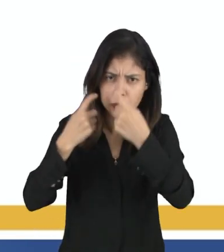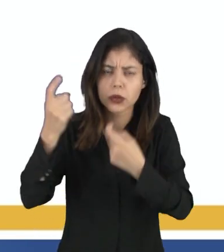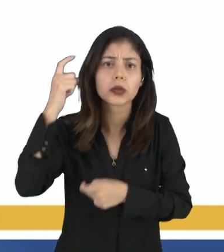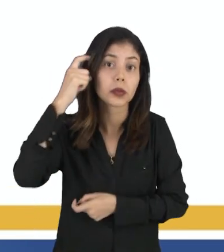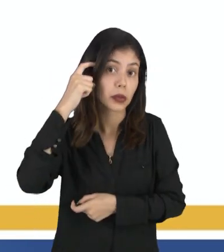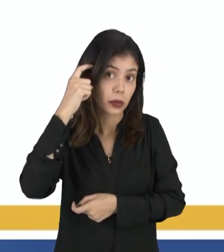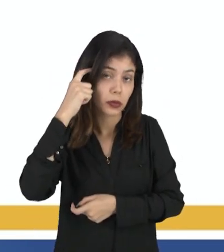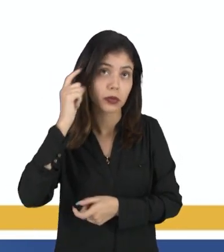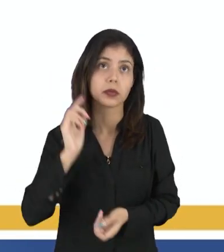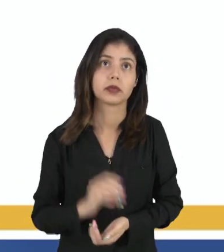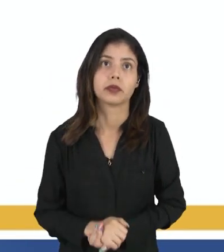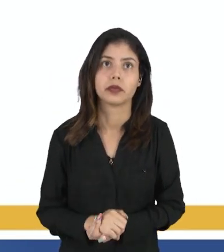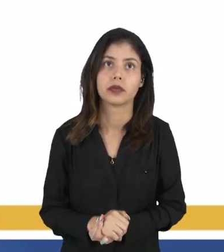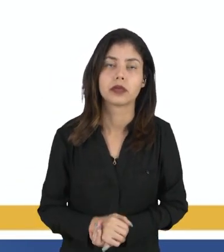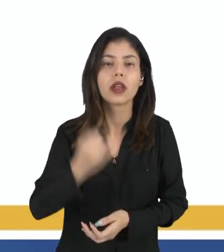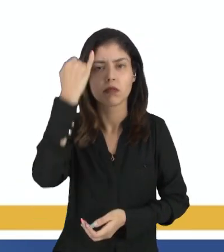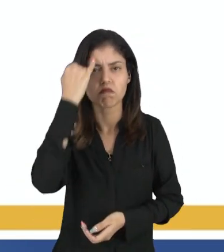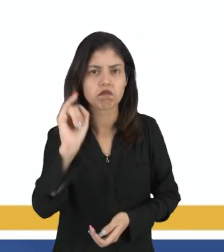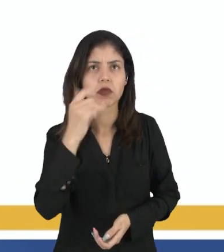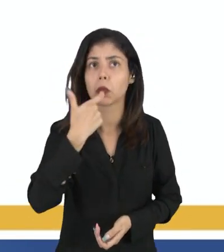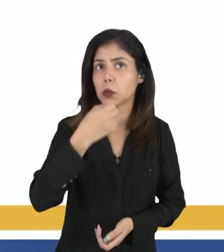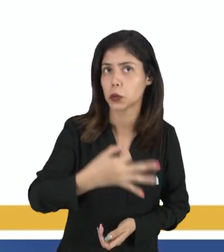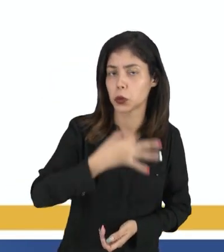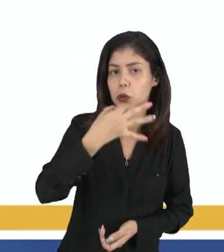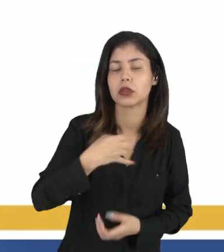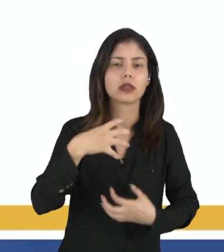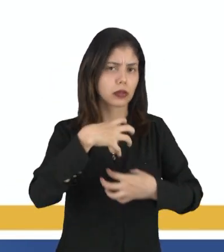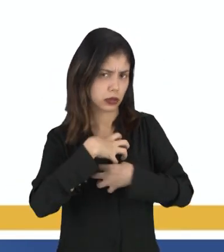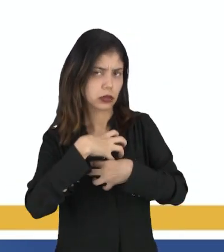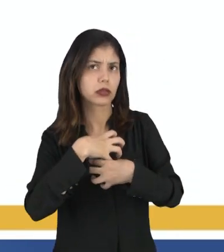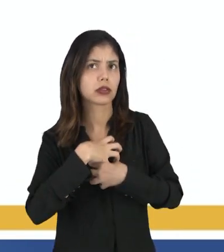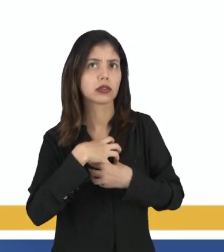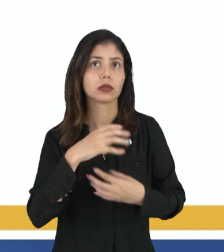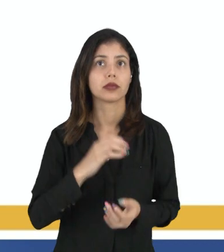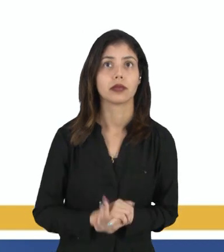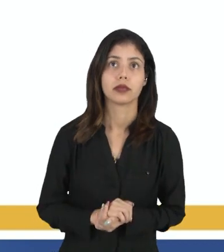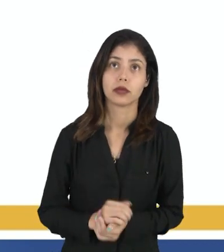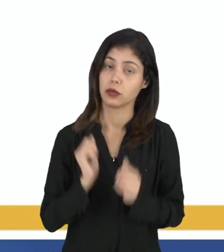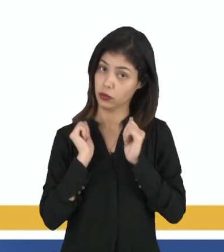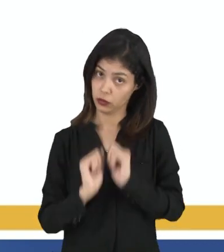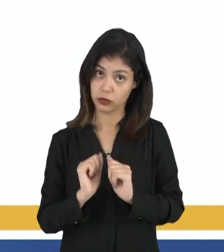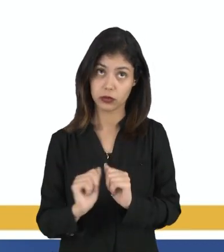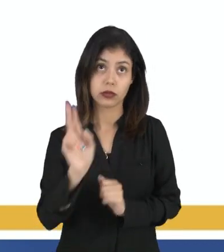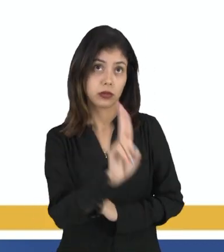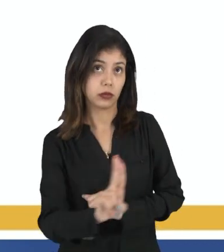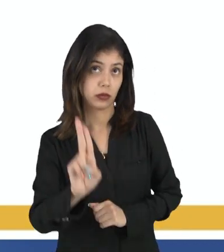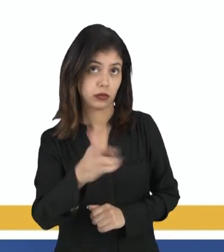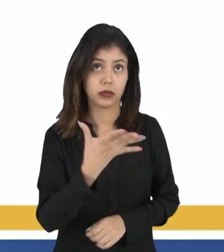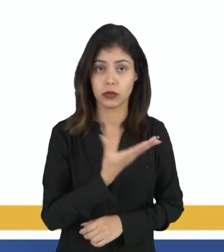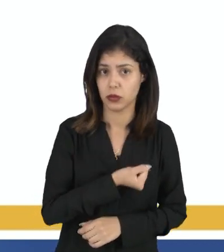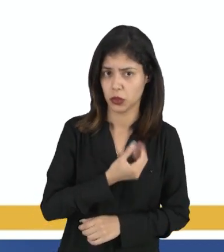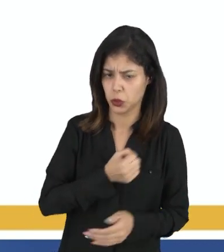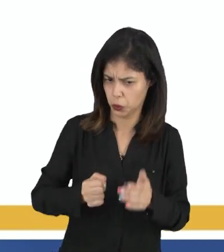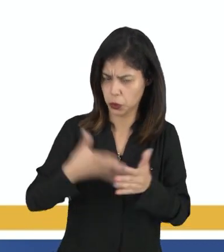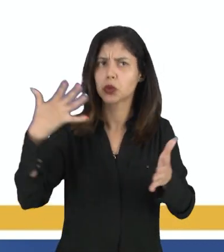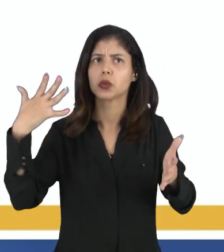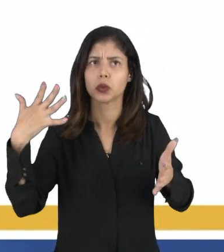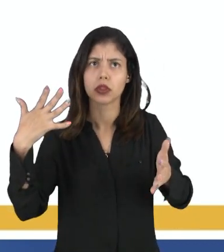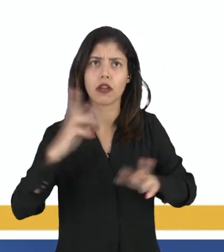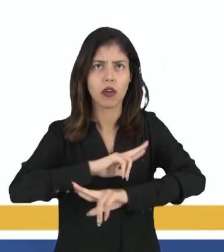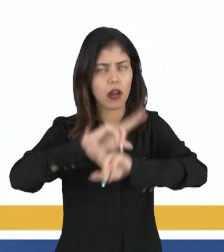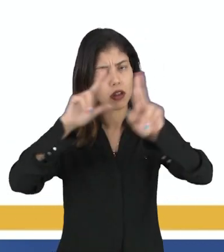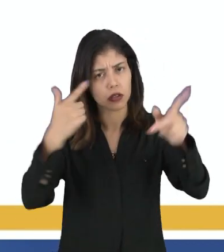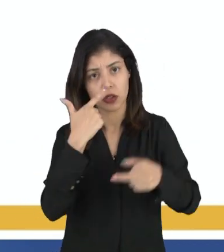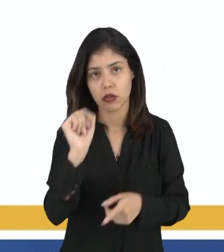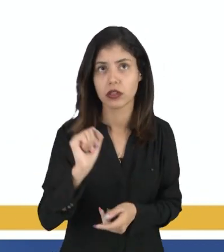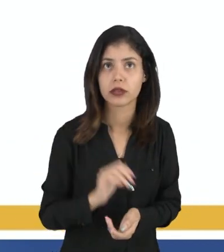nossos pensamentos, nossas ideias, nossas opiniões, nossos sentimentos. Podemos usar inúmeros tipos